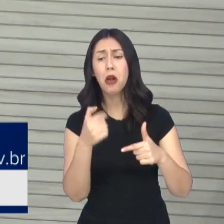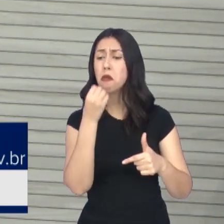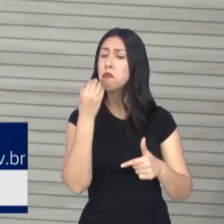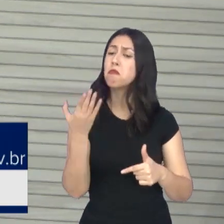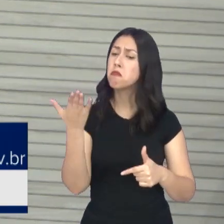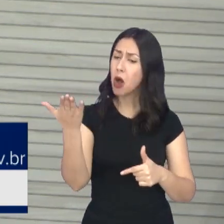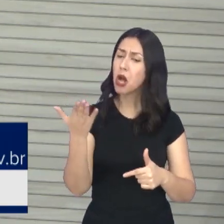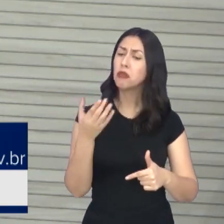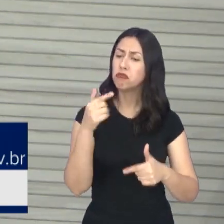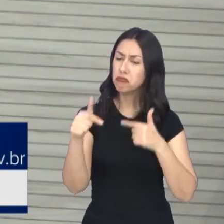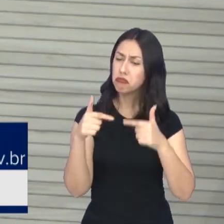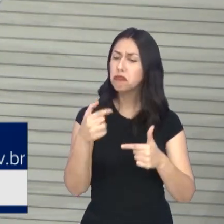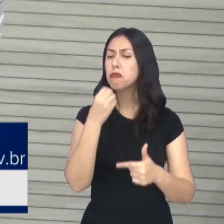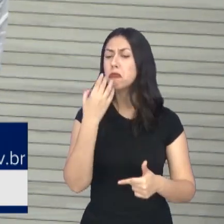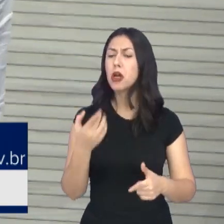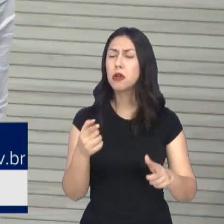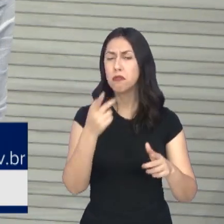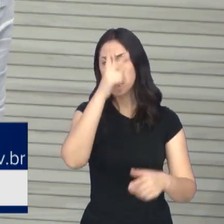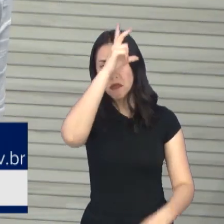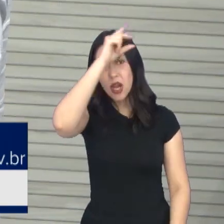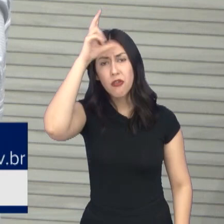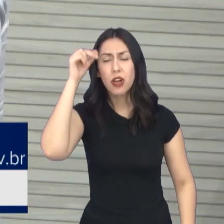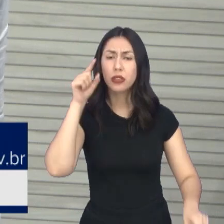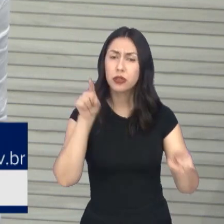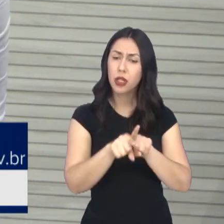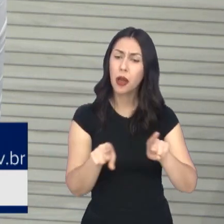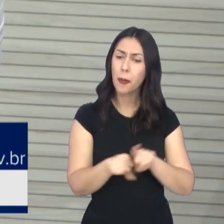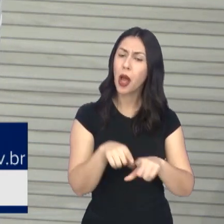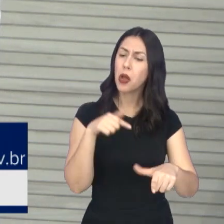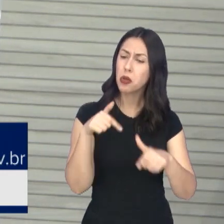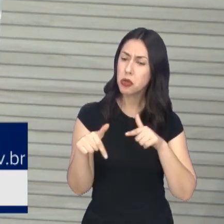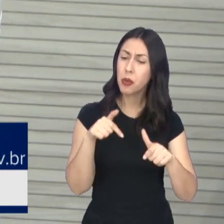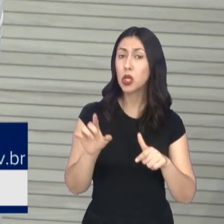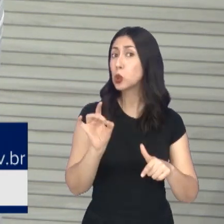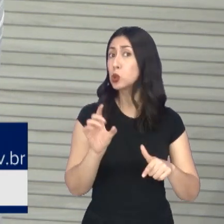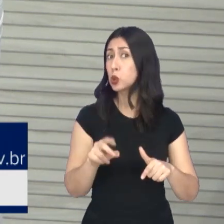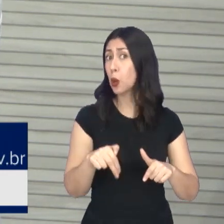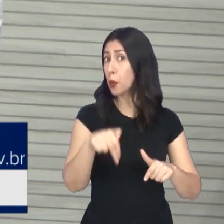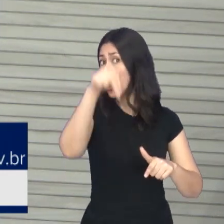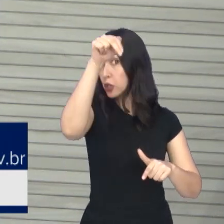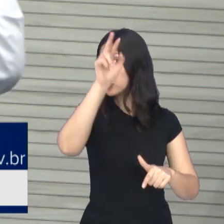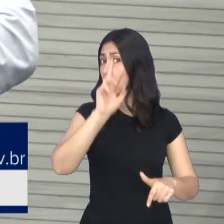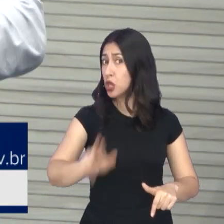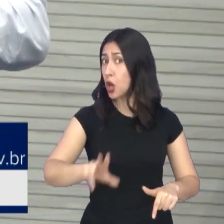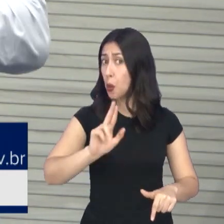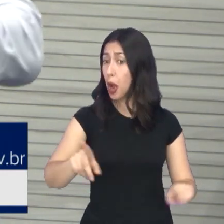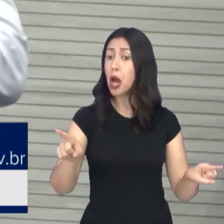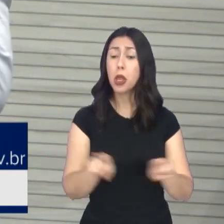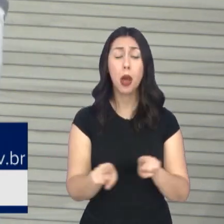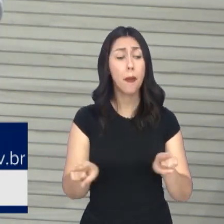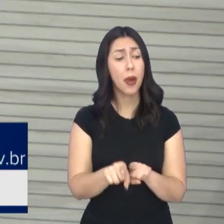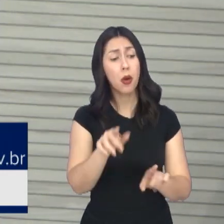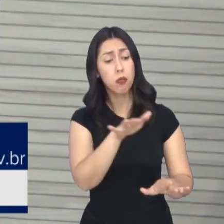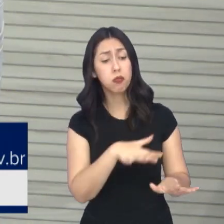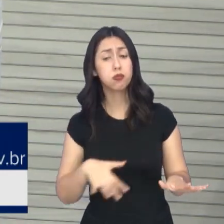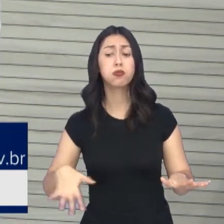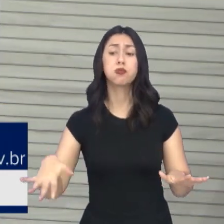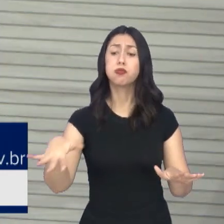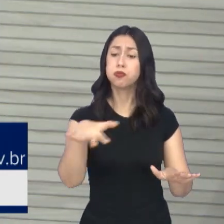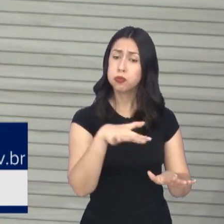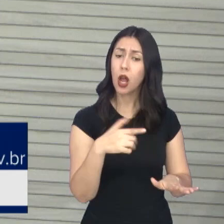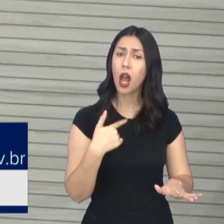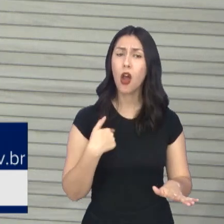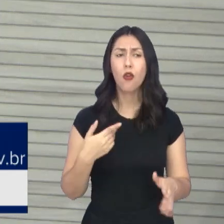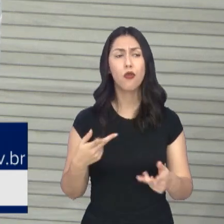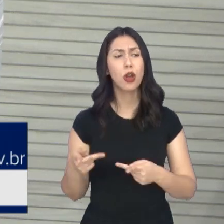feito um belo trabalho, o prefeito Anderson Farias tem feito muito, não só pela região norte, mas também por toda a região da cidade. Eu estive no Galo